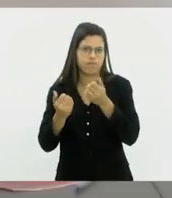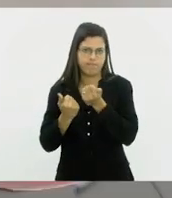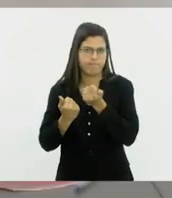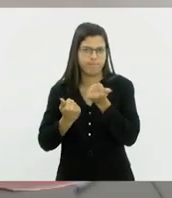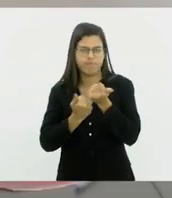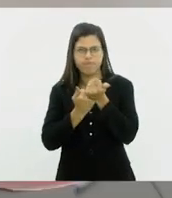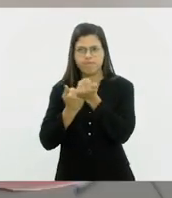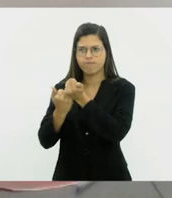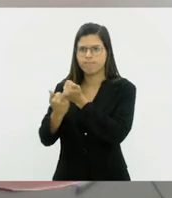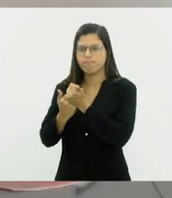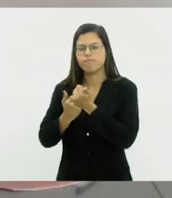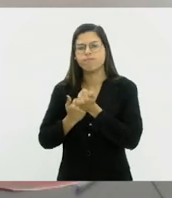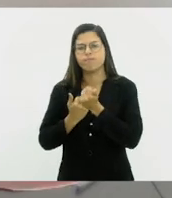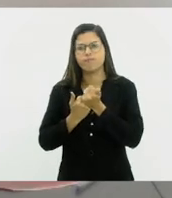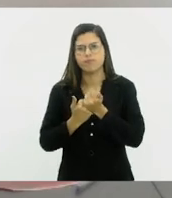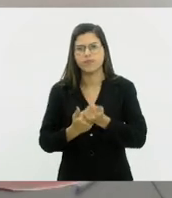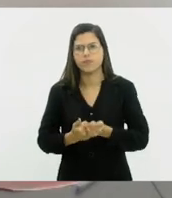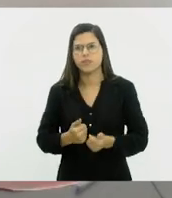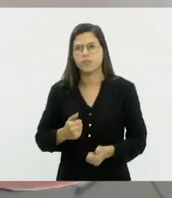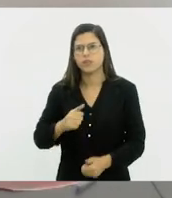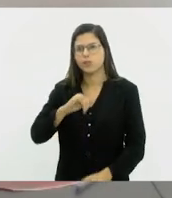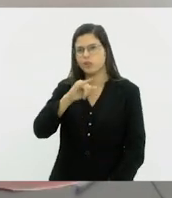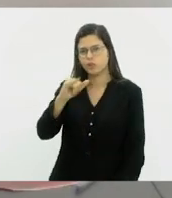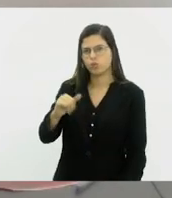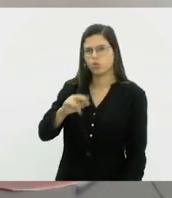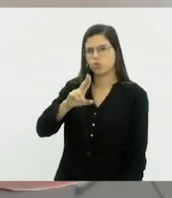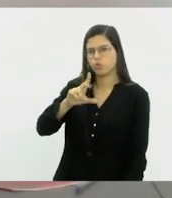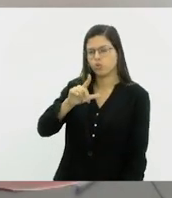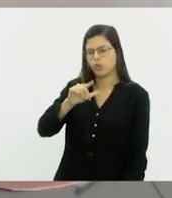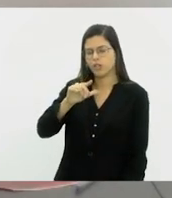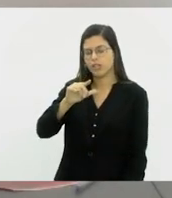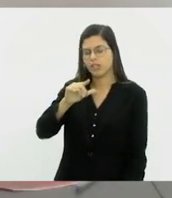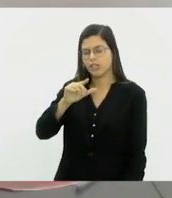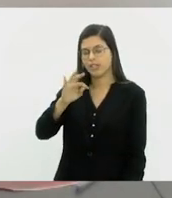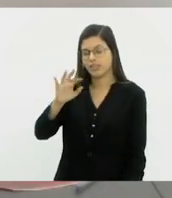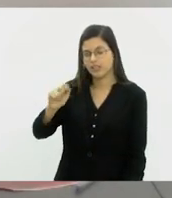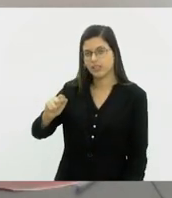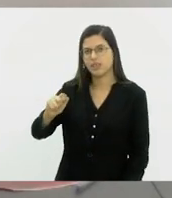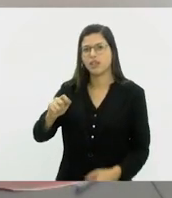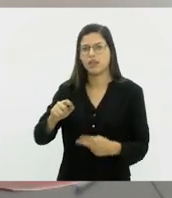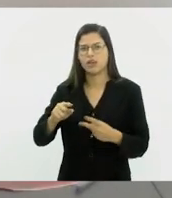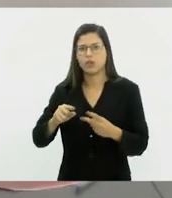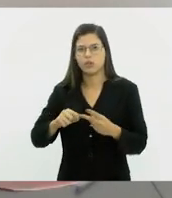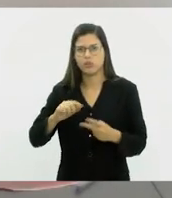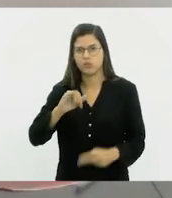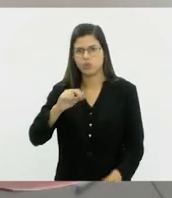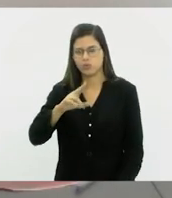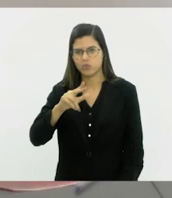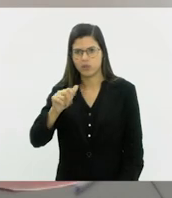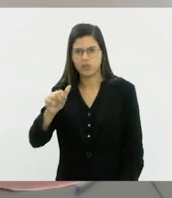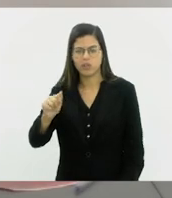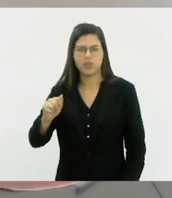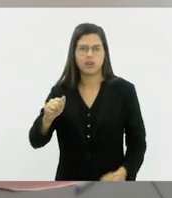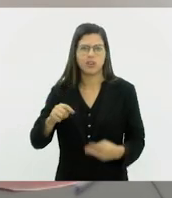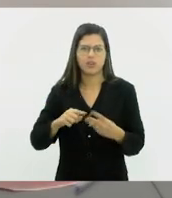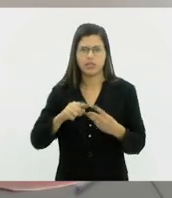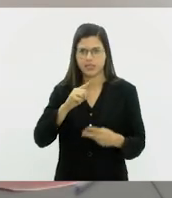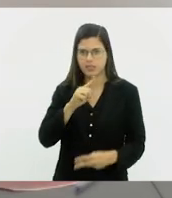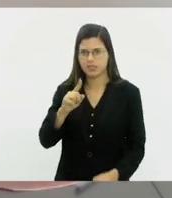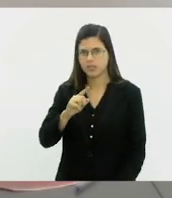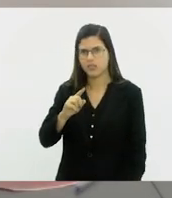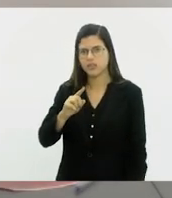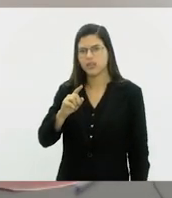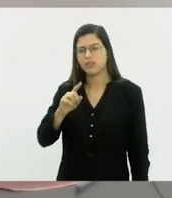nossas camaradas Julita Silvia Ramos e várias outras o CESEC Talvez seja uma das